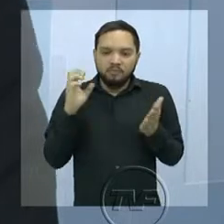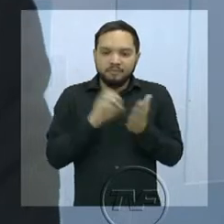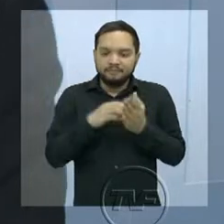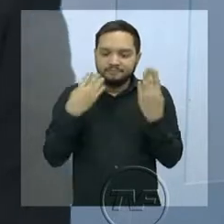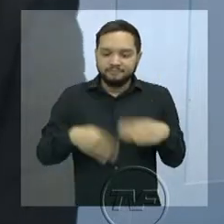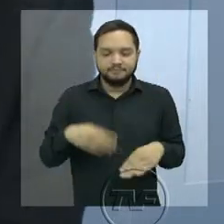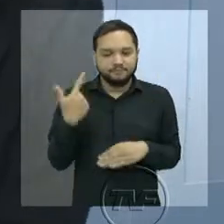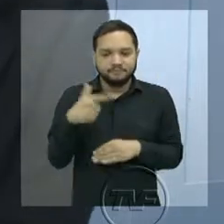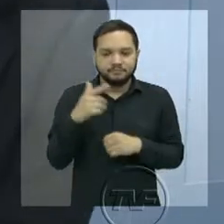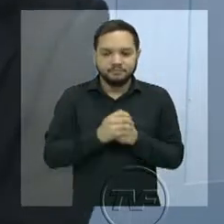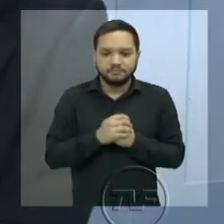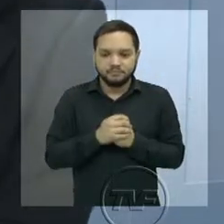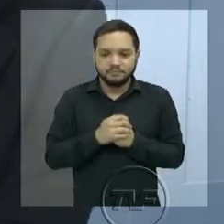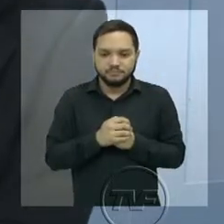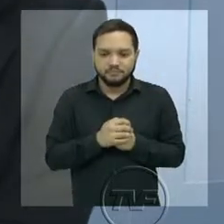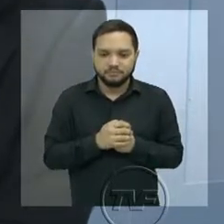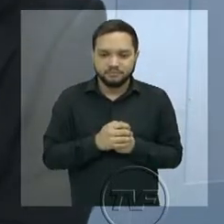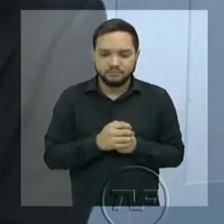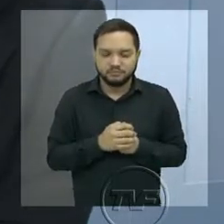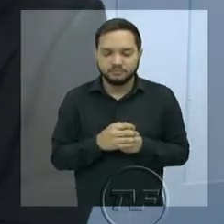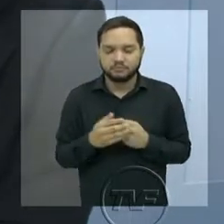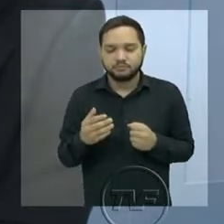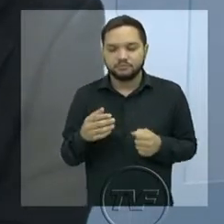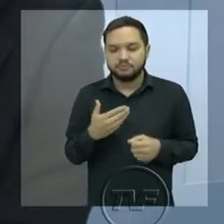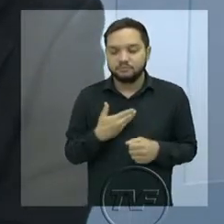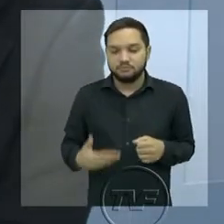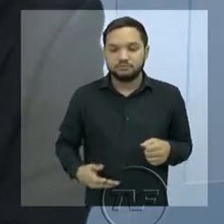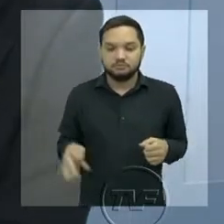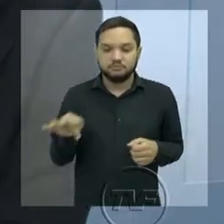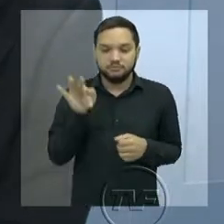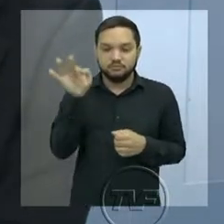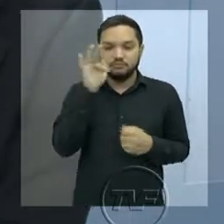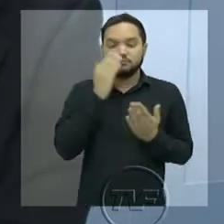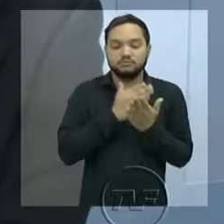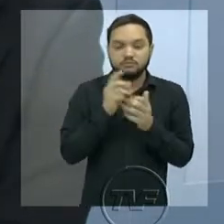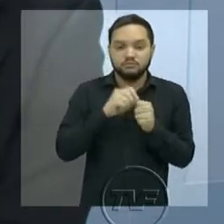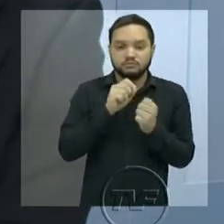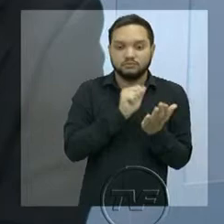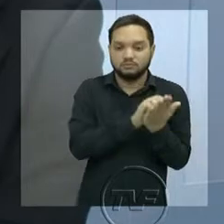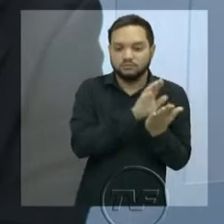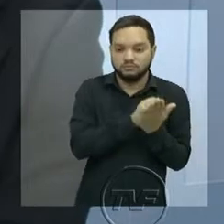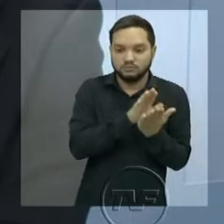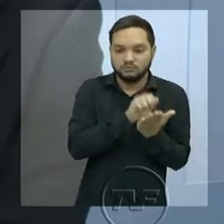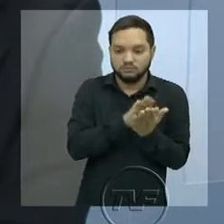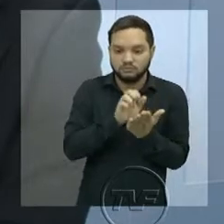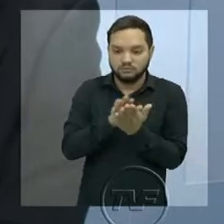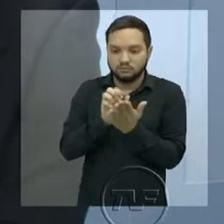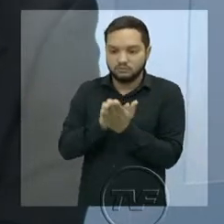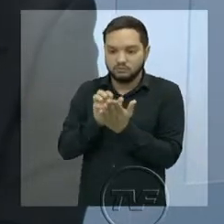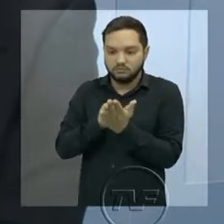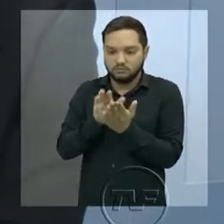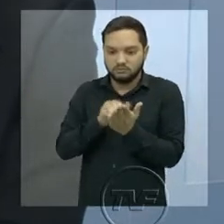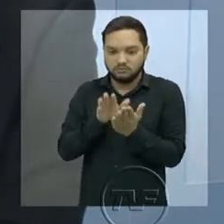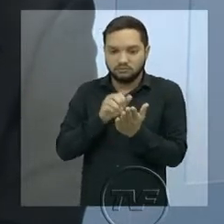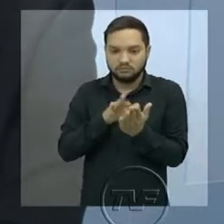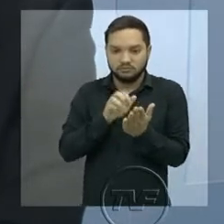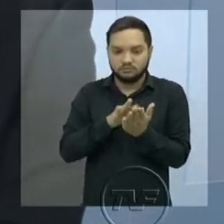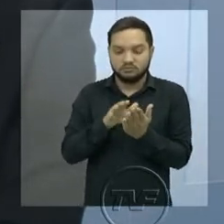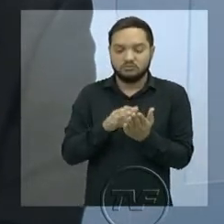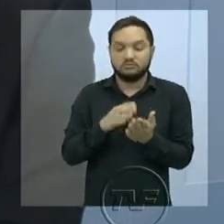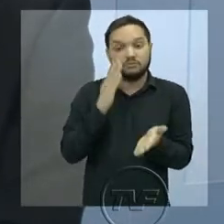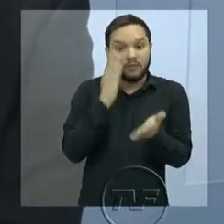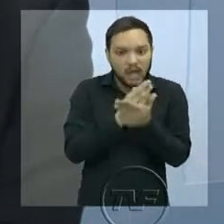está acontecendo? Perfeito cascata. O governo federal começou a fazer as demissões. No caso de demissões, não. Extinguir, né, esses